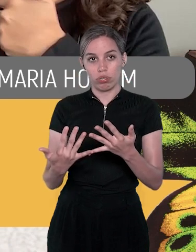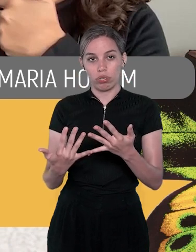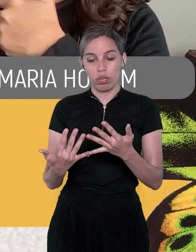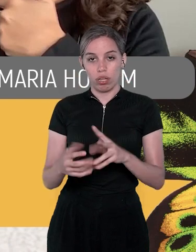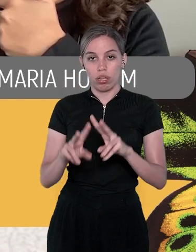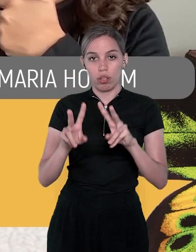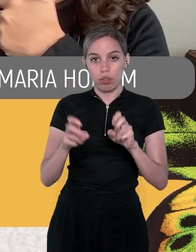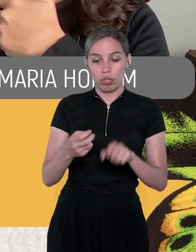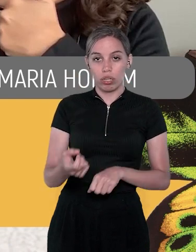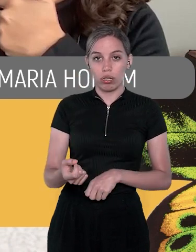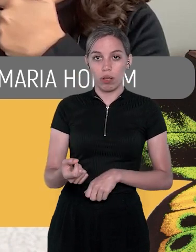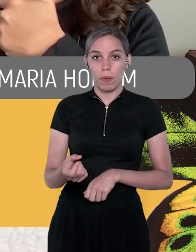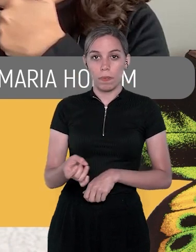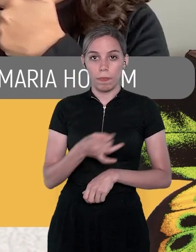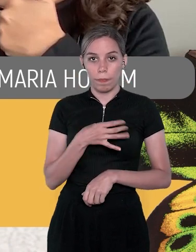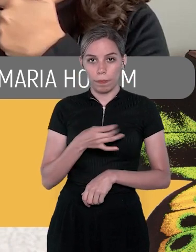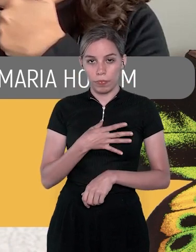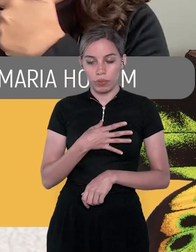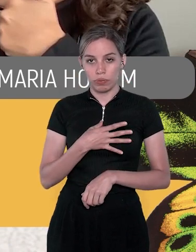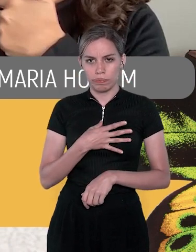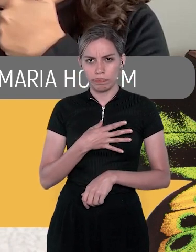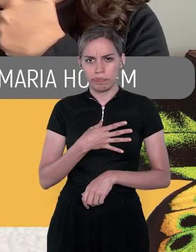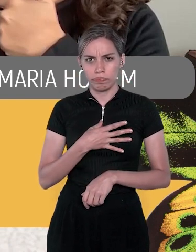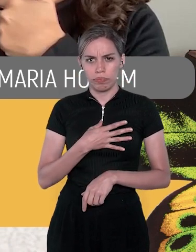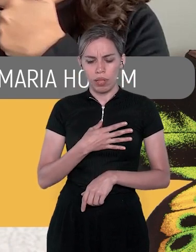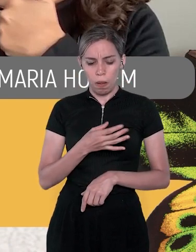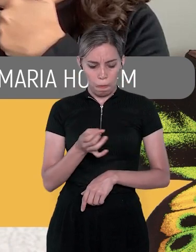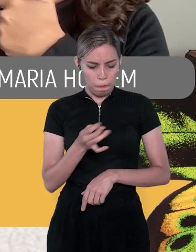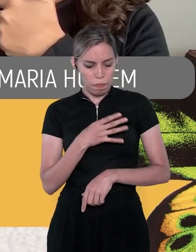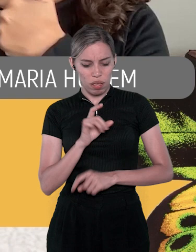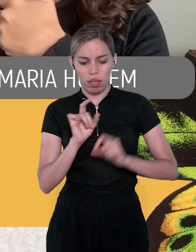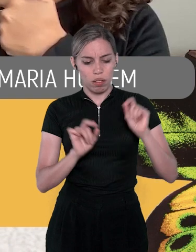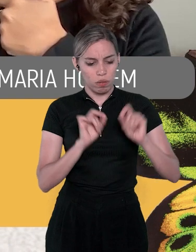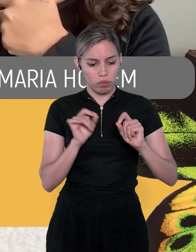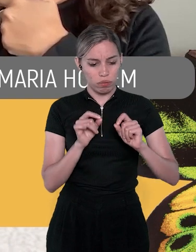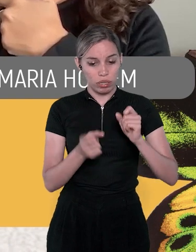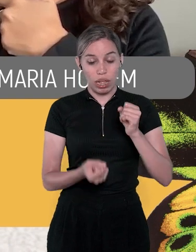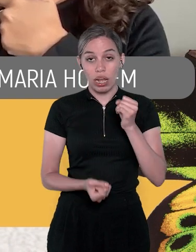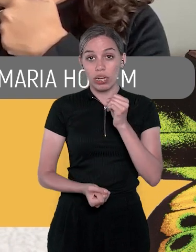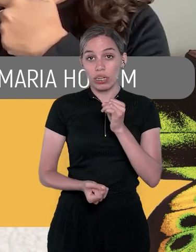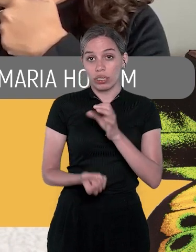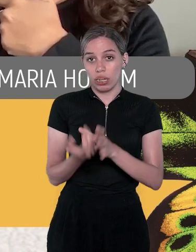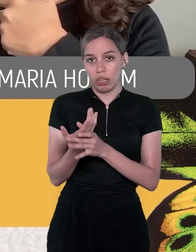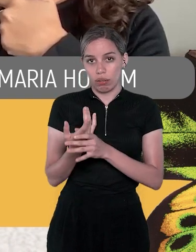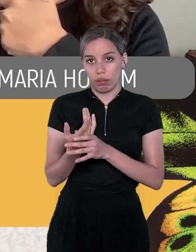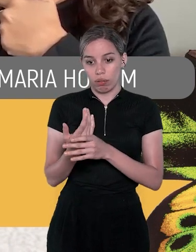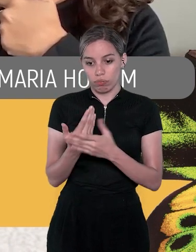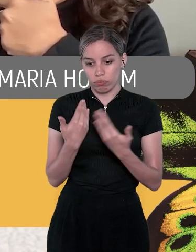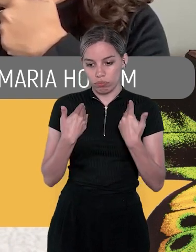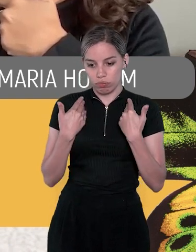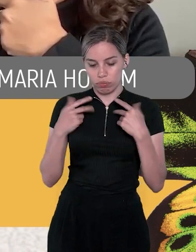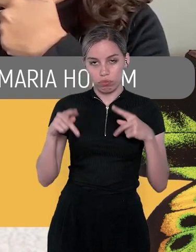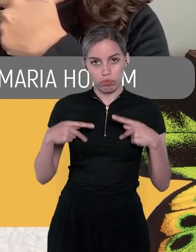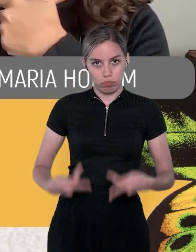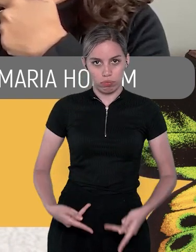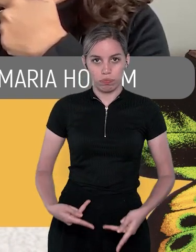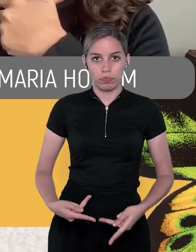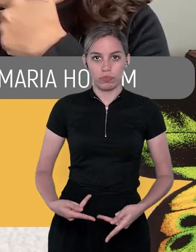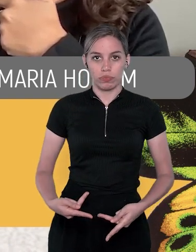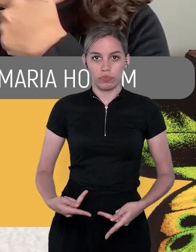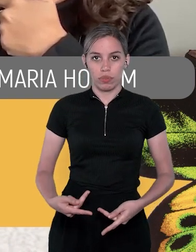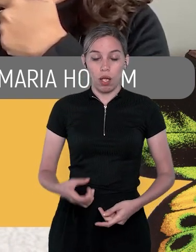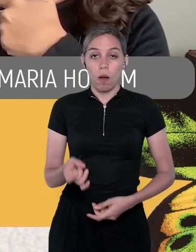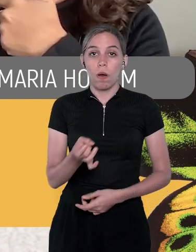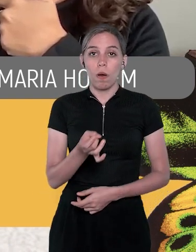né? Eu tenho pensado muito sobre o medo, que é um elemento constitutivo da nossa formação, né?